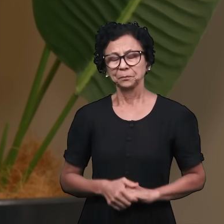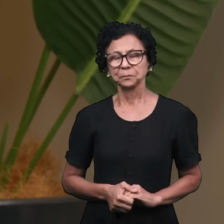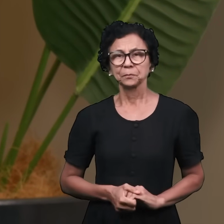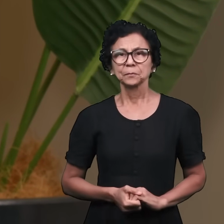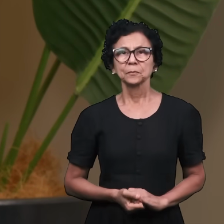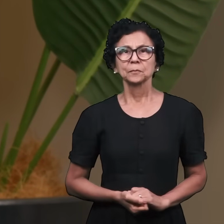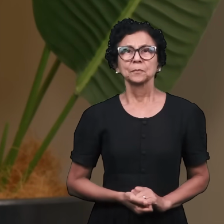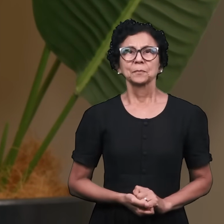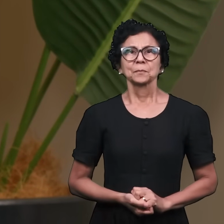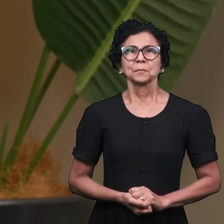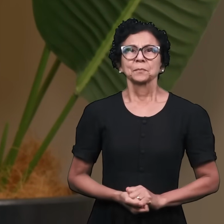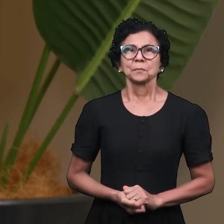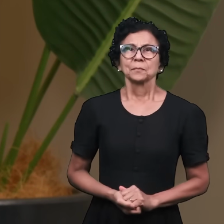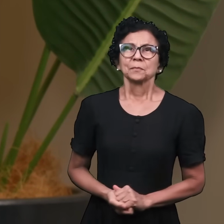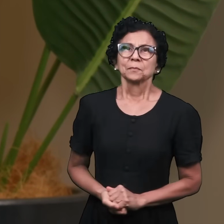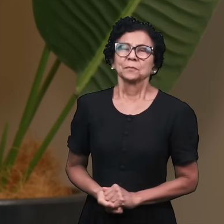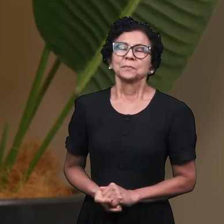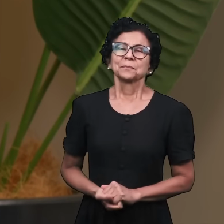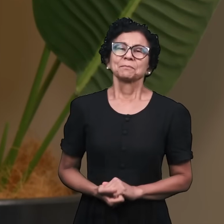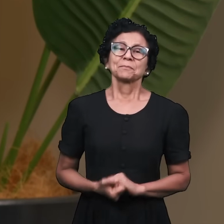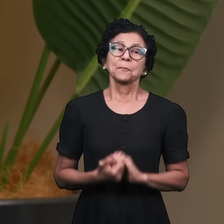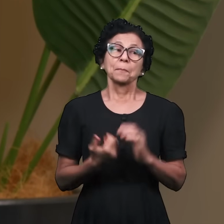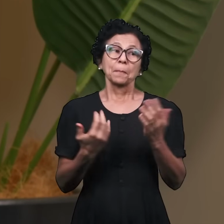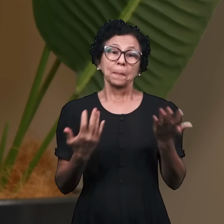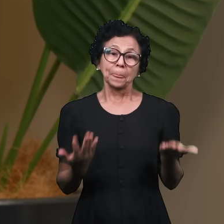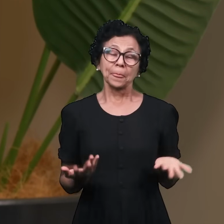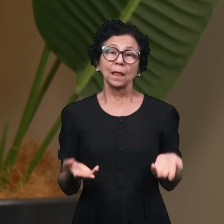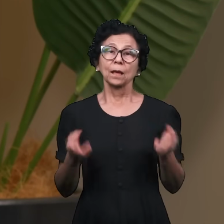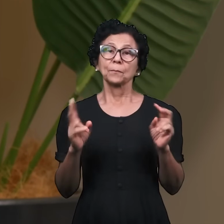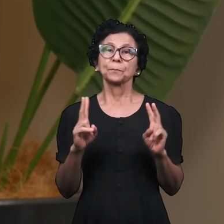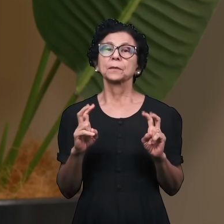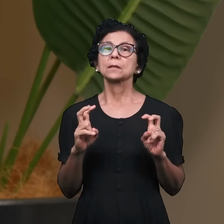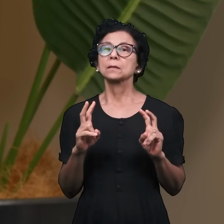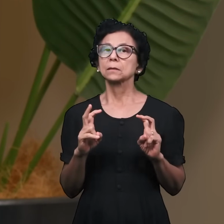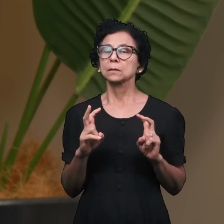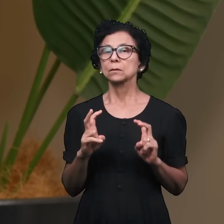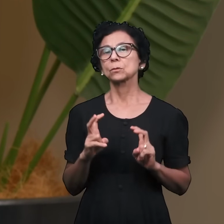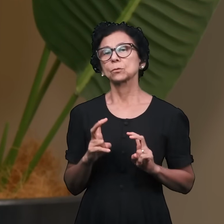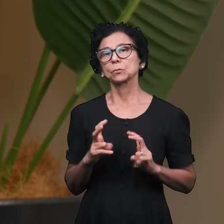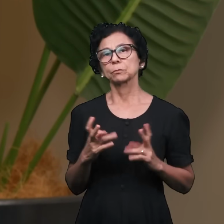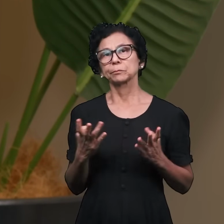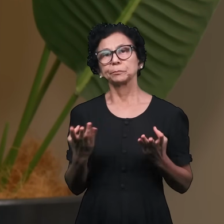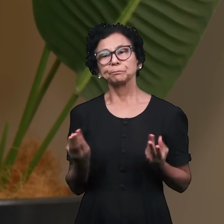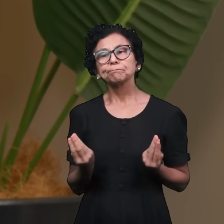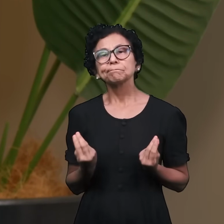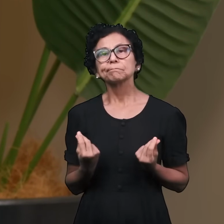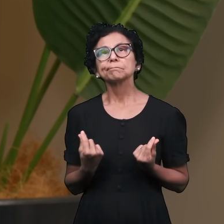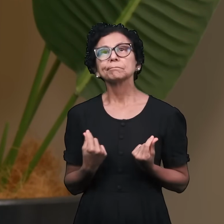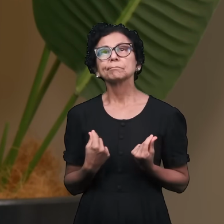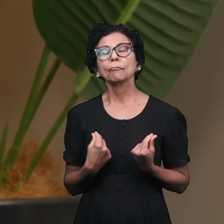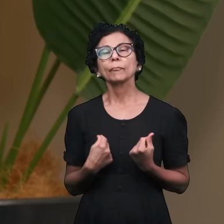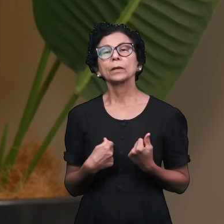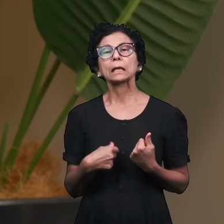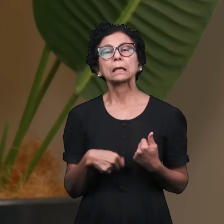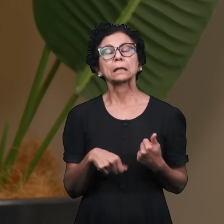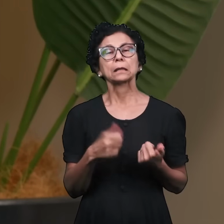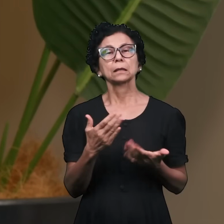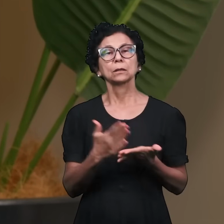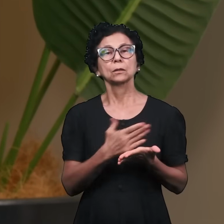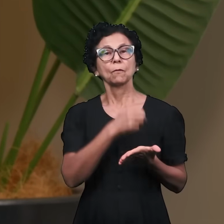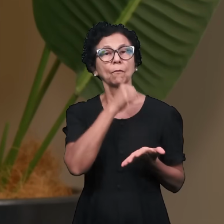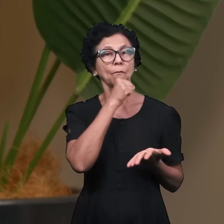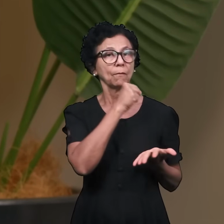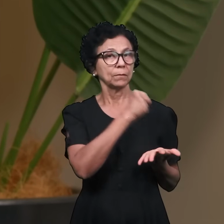entendemos, pastores e irmãos, que esse assunto é um assunto não do Velho